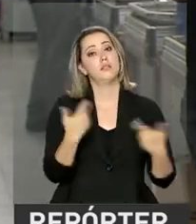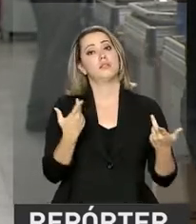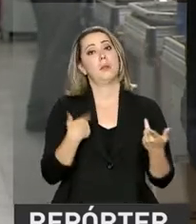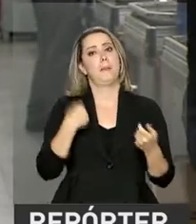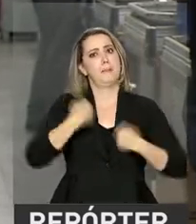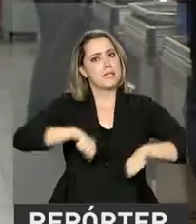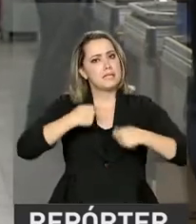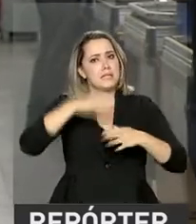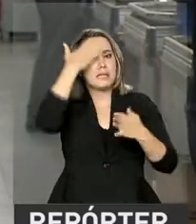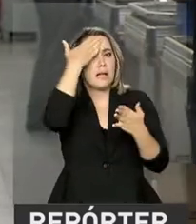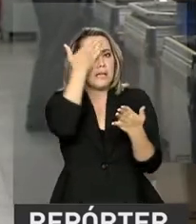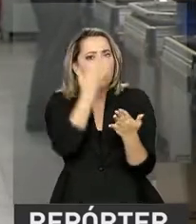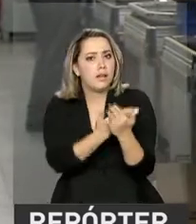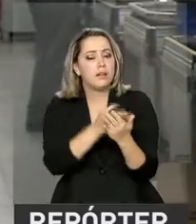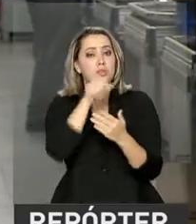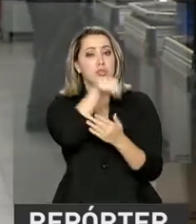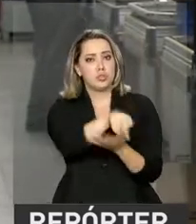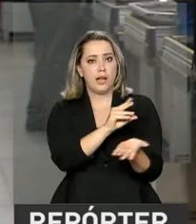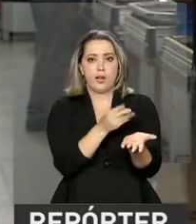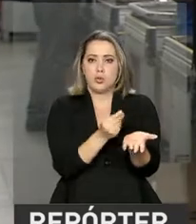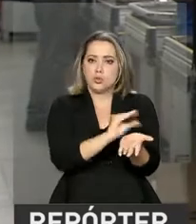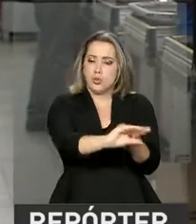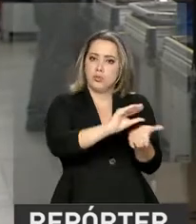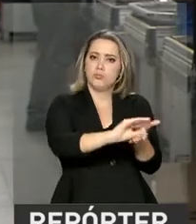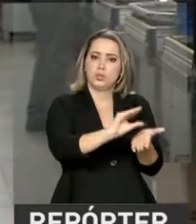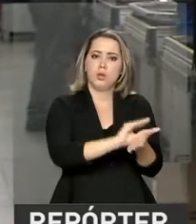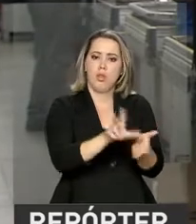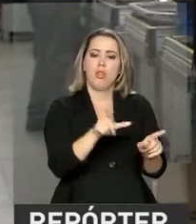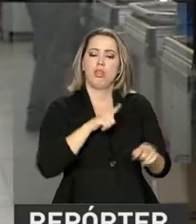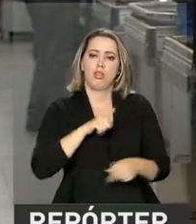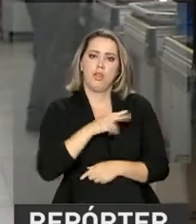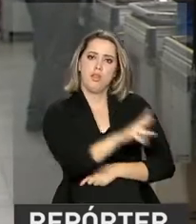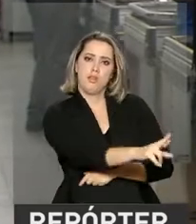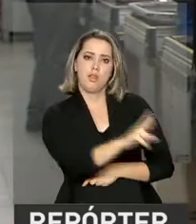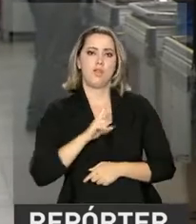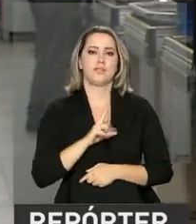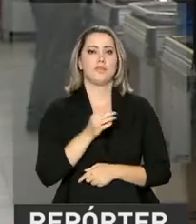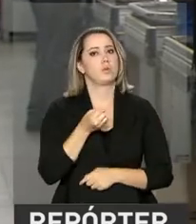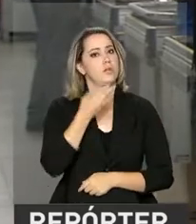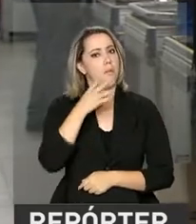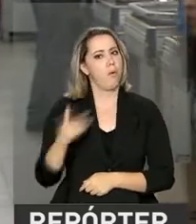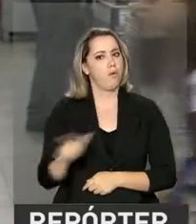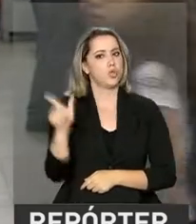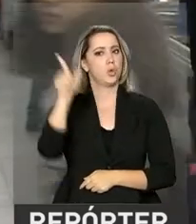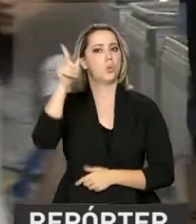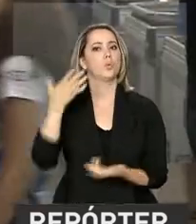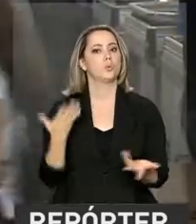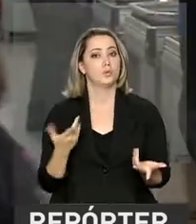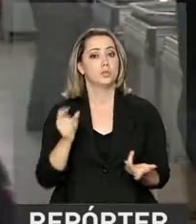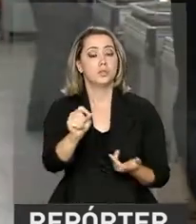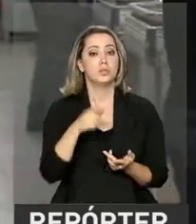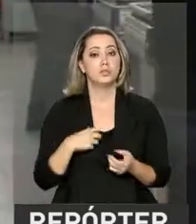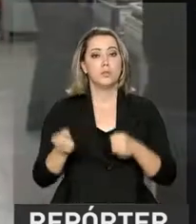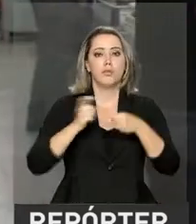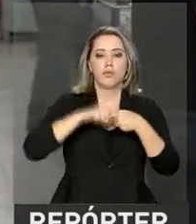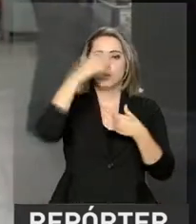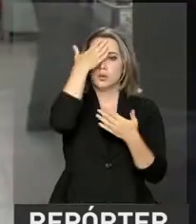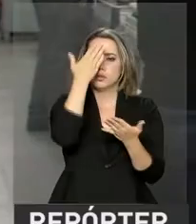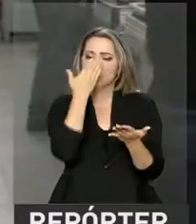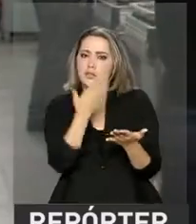acreditar que esses investimentos vão ter um resultado e os índices revelam a retomada da credibilidade